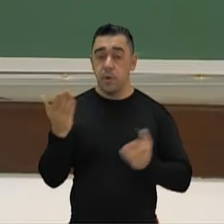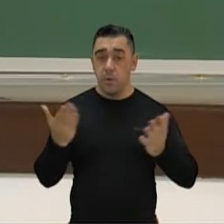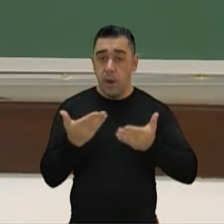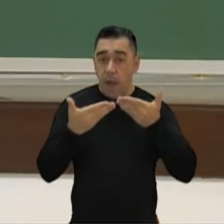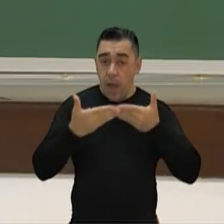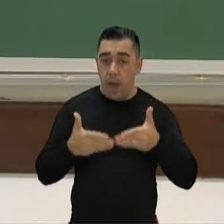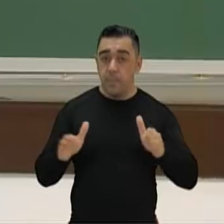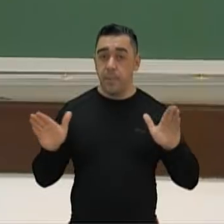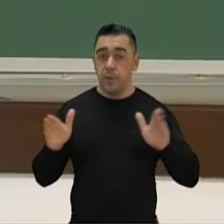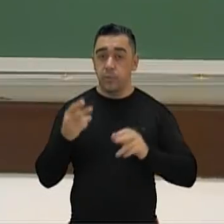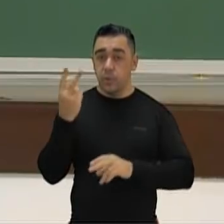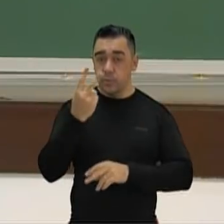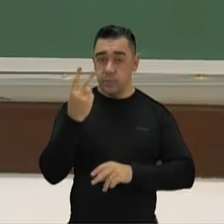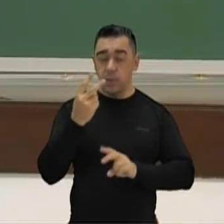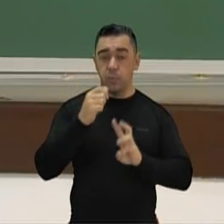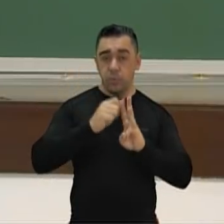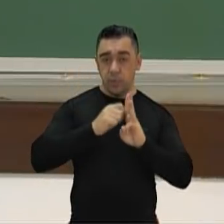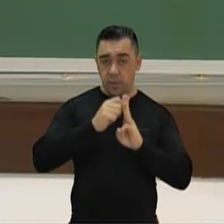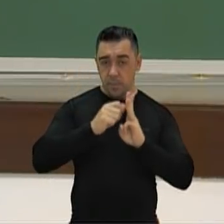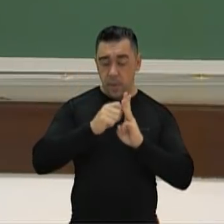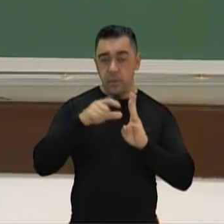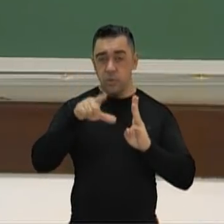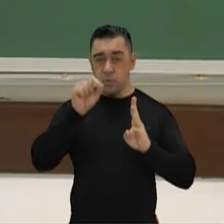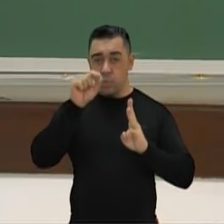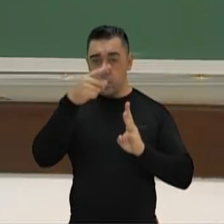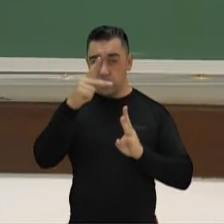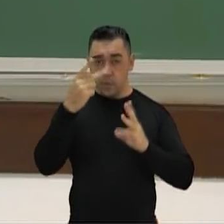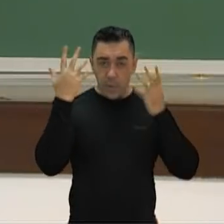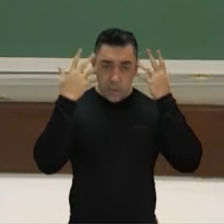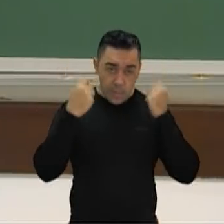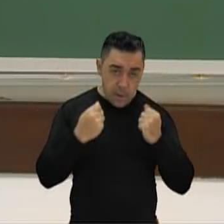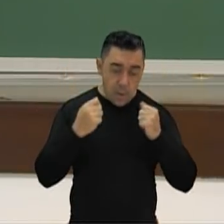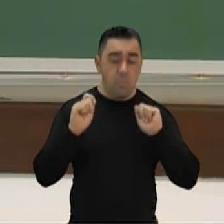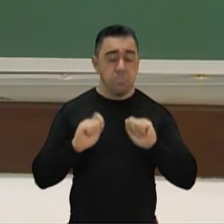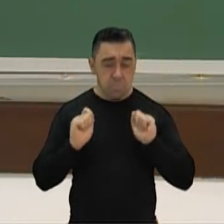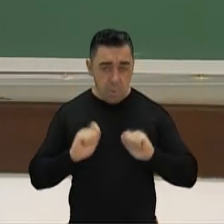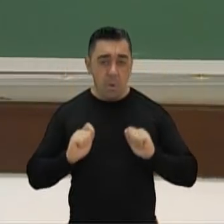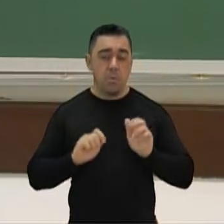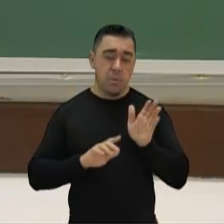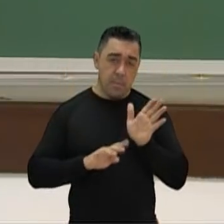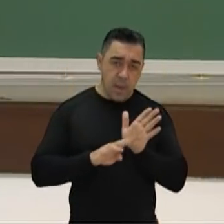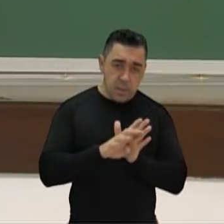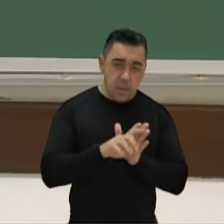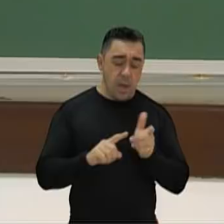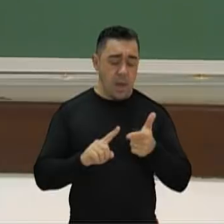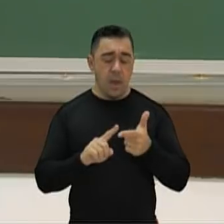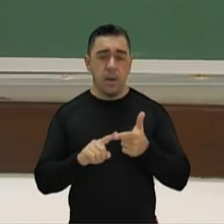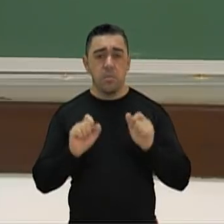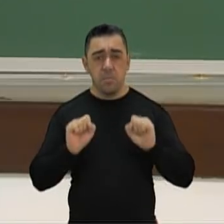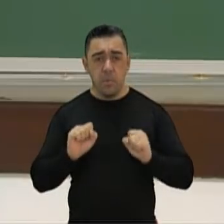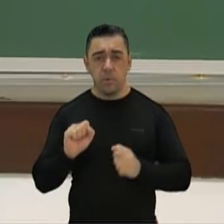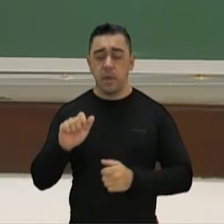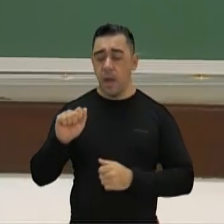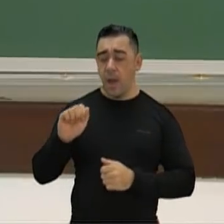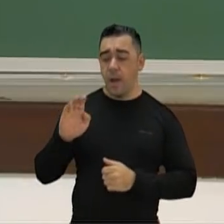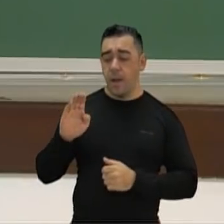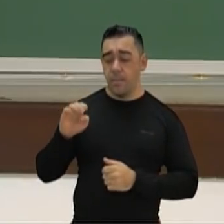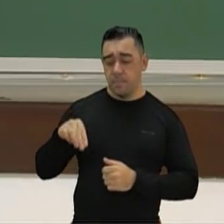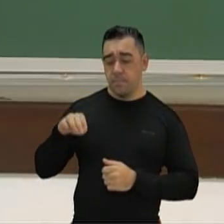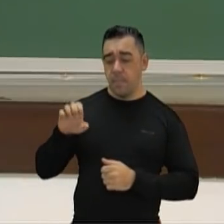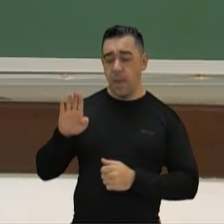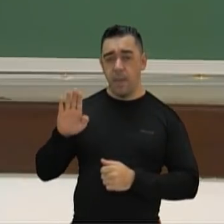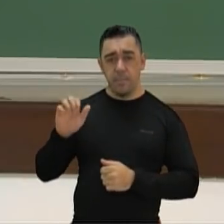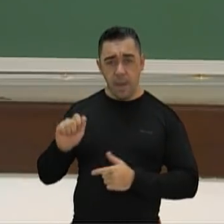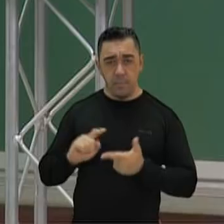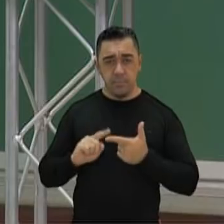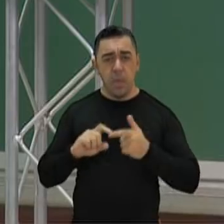trimestre, escolhendo lá o seu ser vivo predileto. Pode ser uma bactéria, pode ser uma ameba, que é um protozoário, pode ser